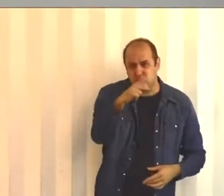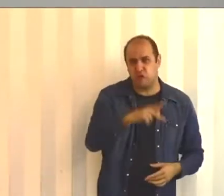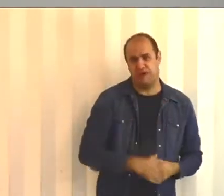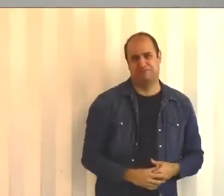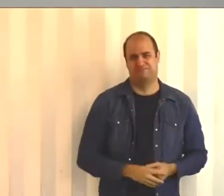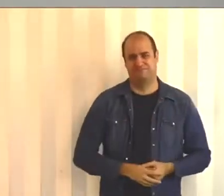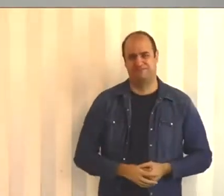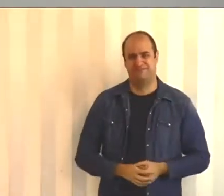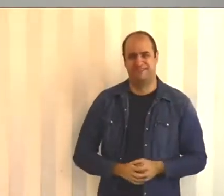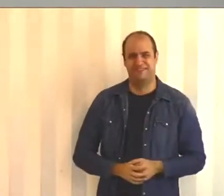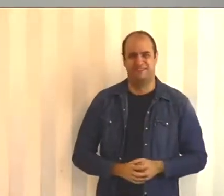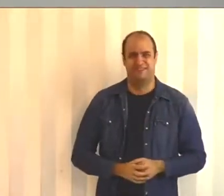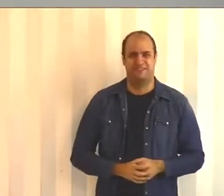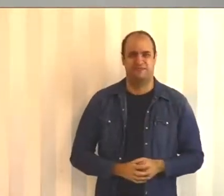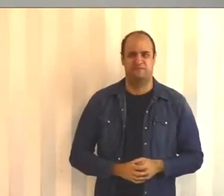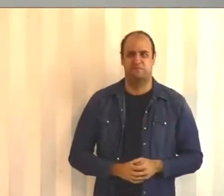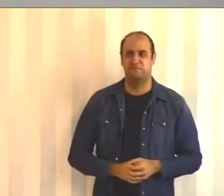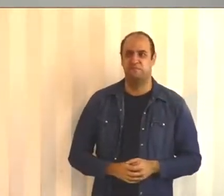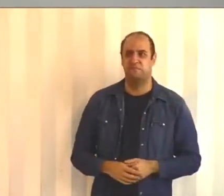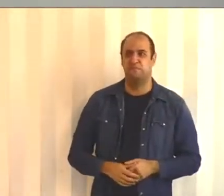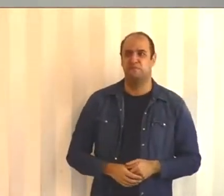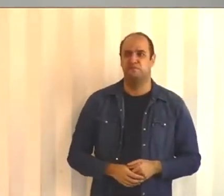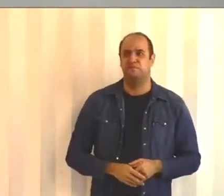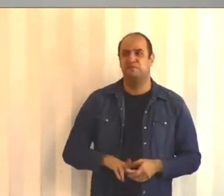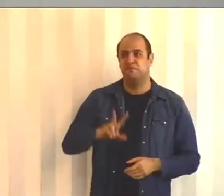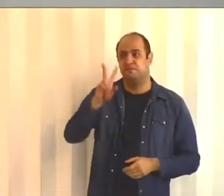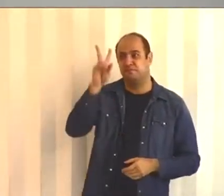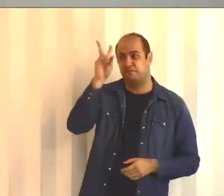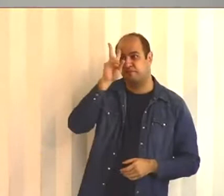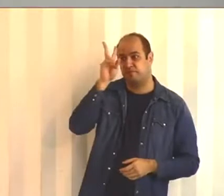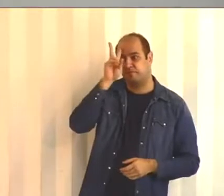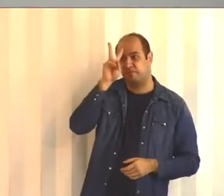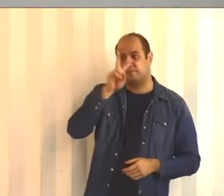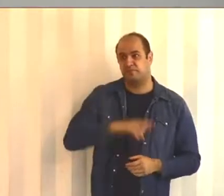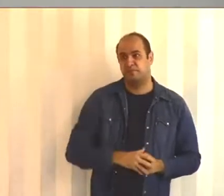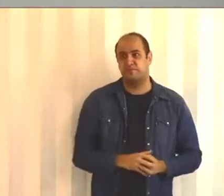preferência. E então, lembre-se